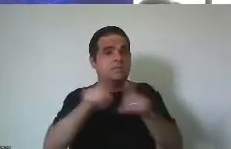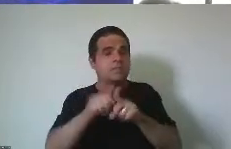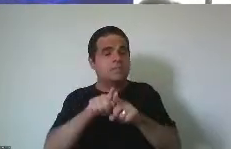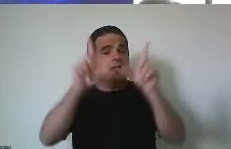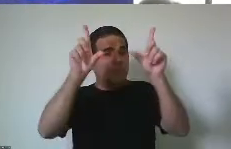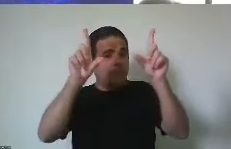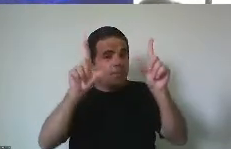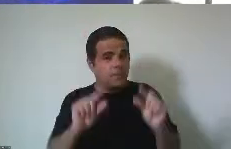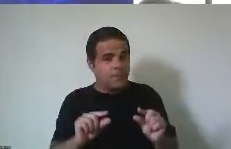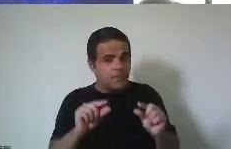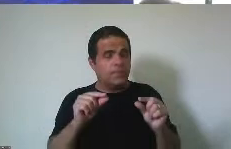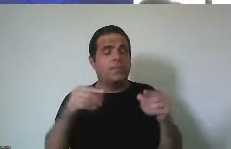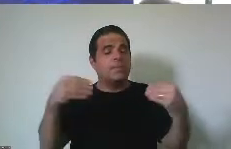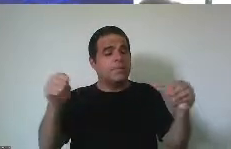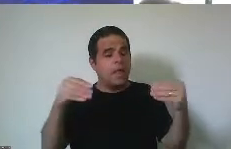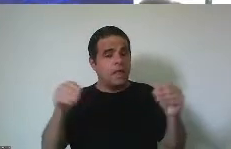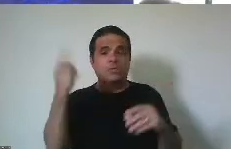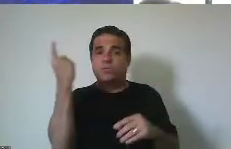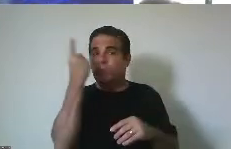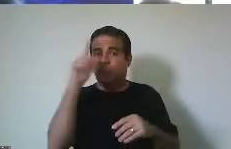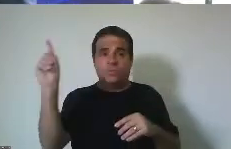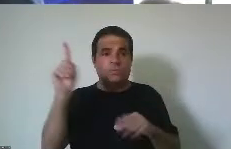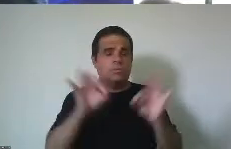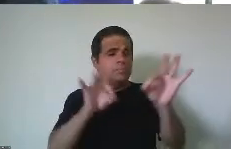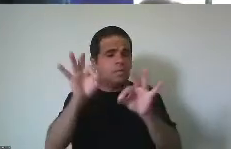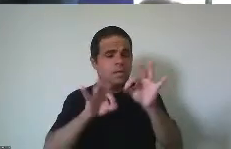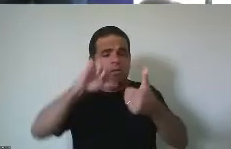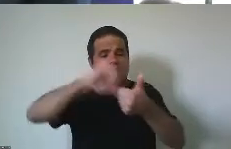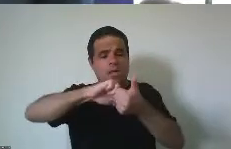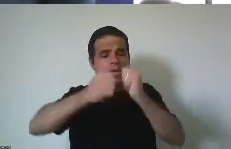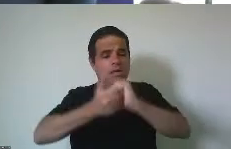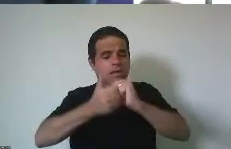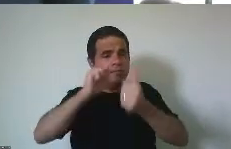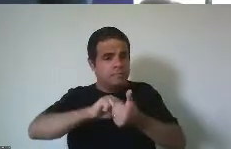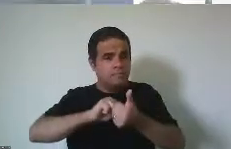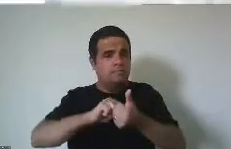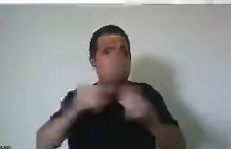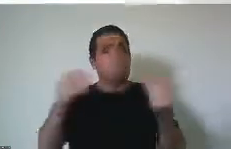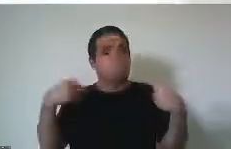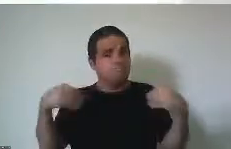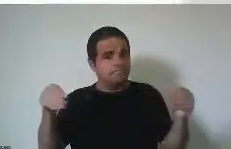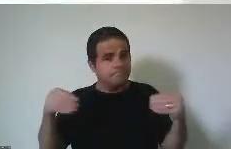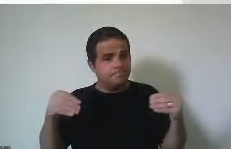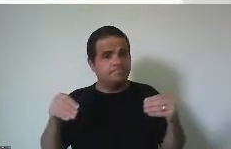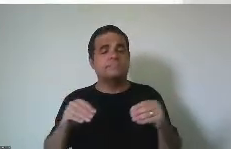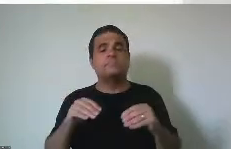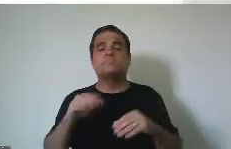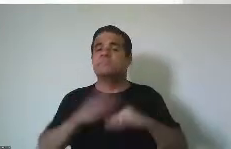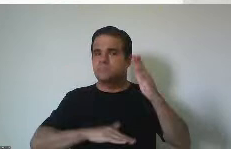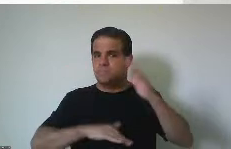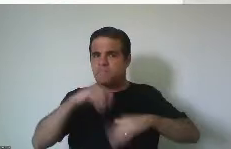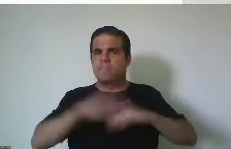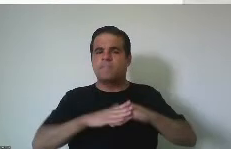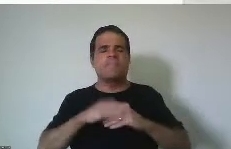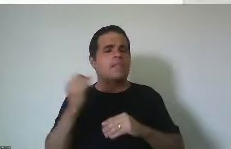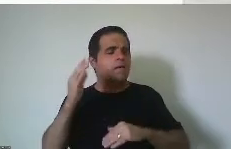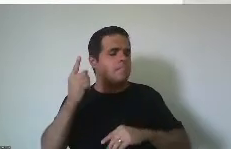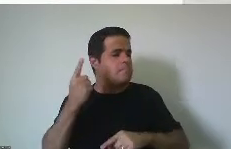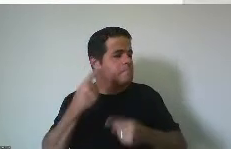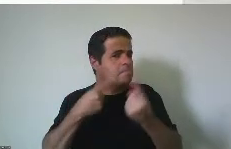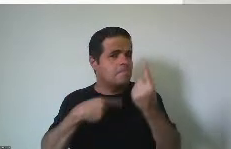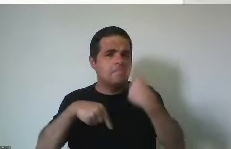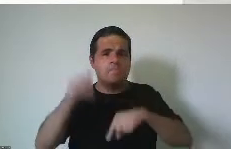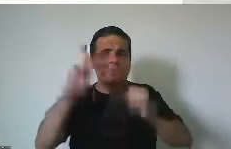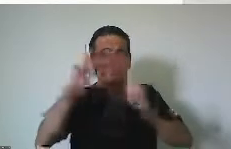de uso único um plano de adaptação para as transições climáticas e os eventos climáticos cada vez mais mais